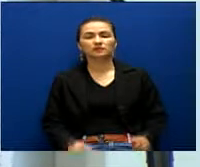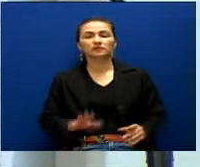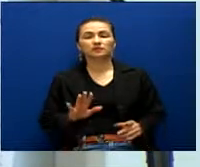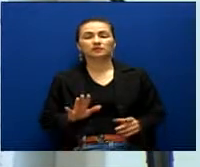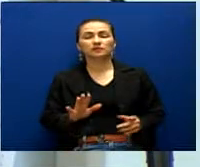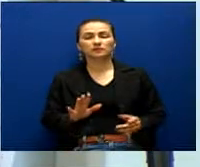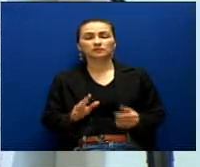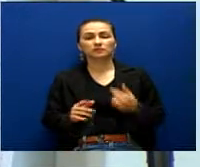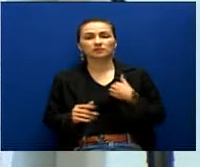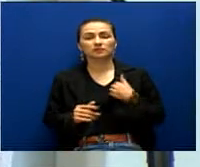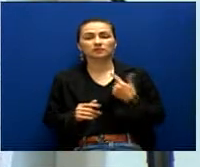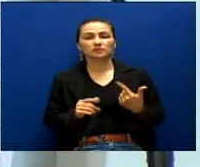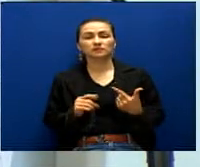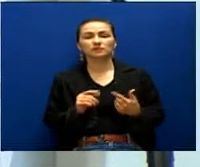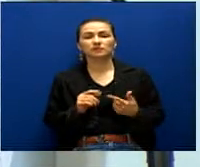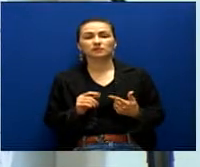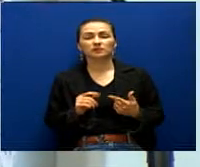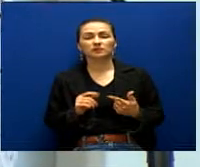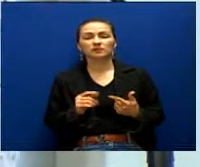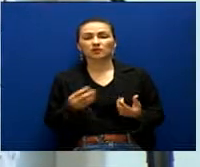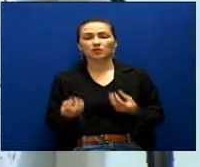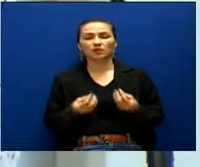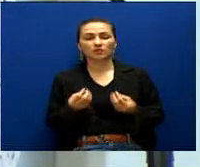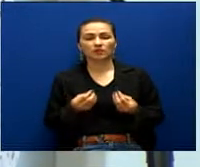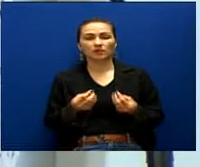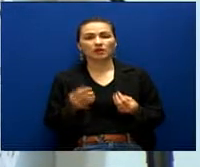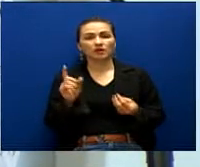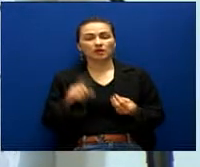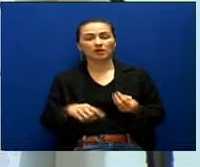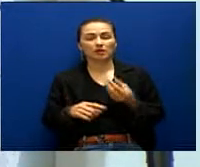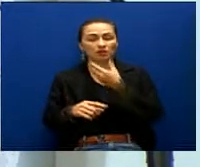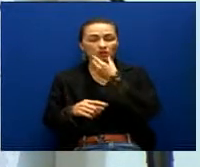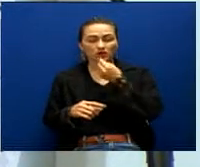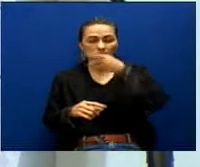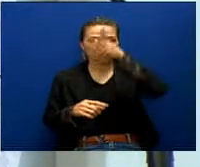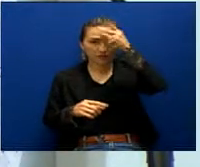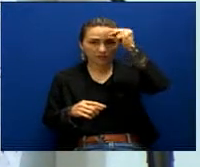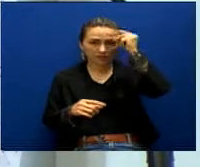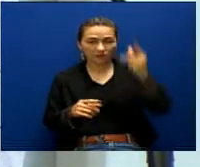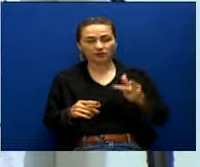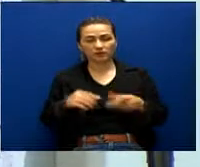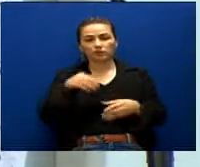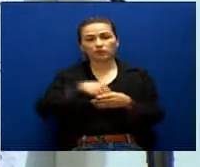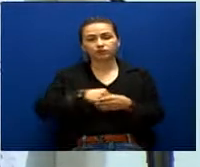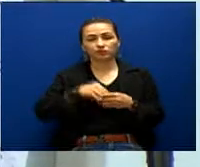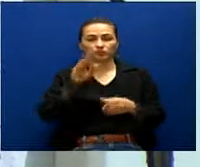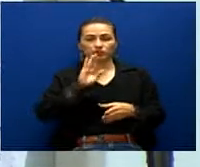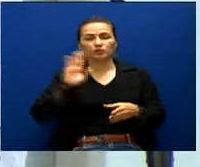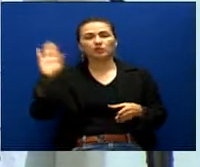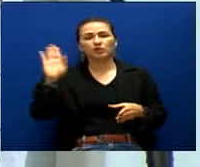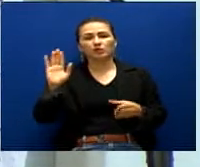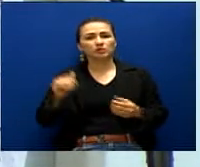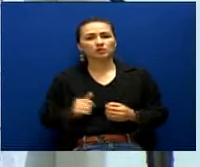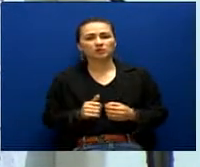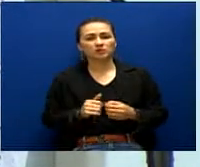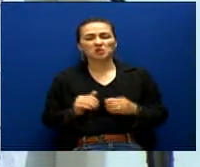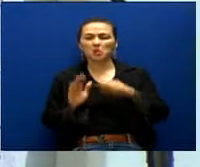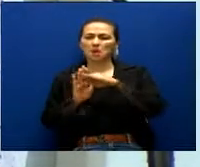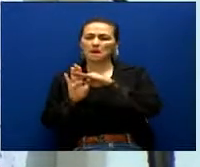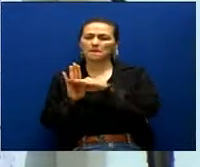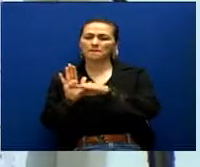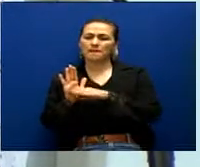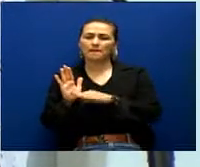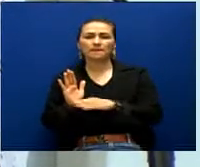critério o que foi comprometido no programa de governo, que nada mais é do que o governo, o prefeito em exercício,